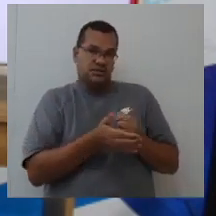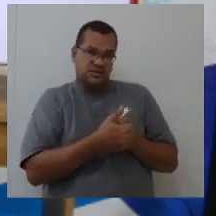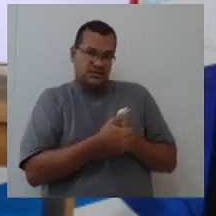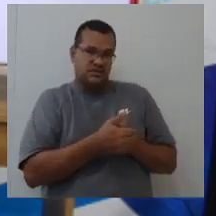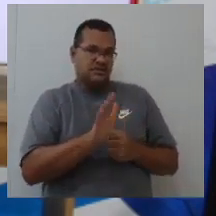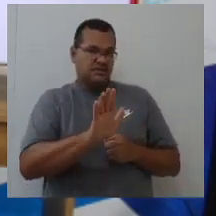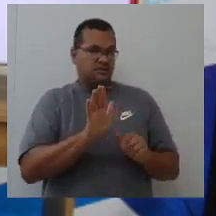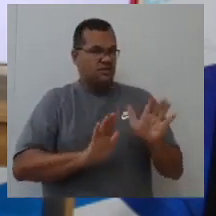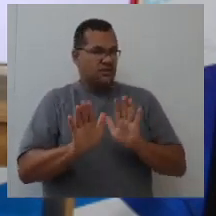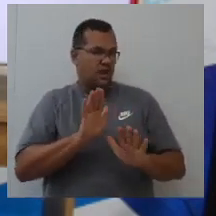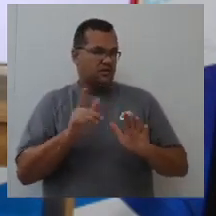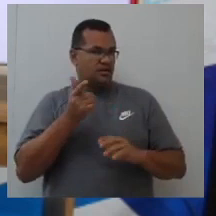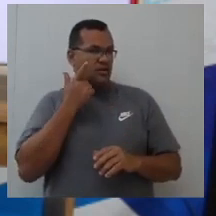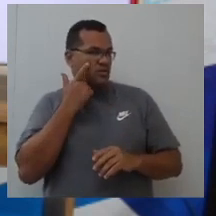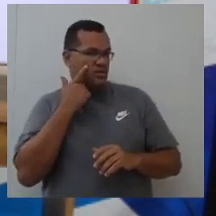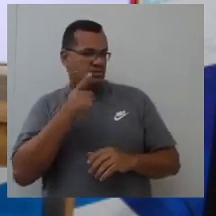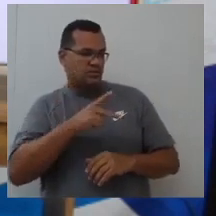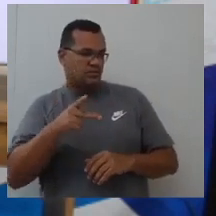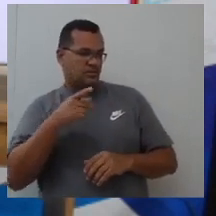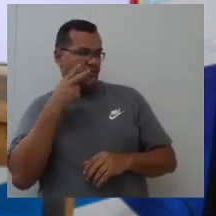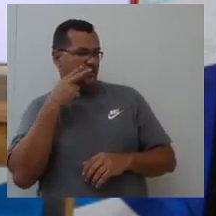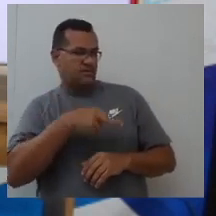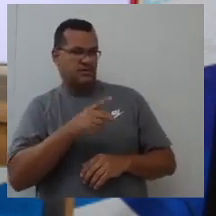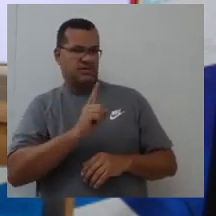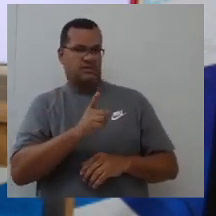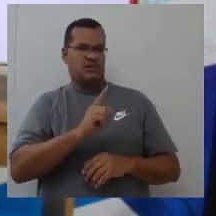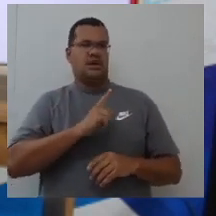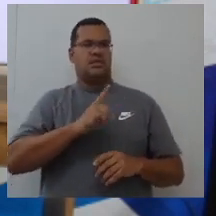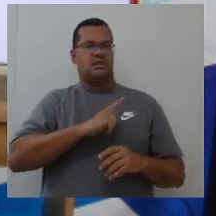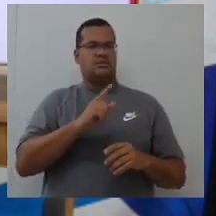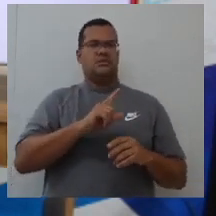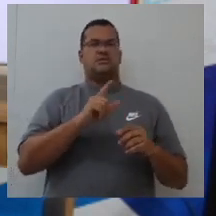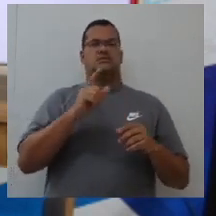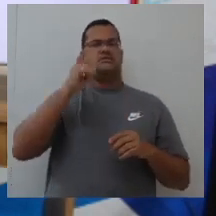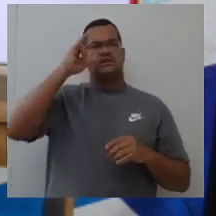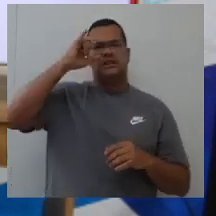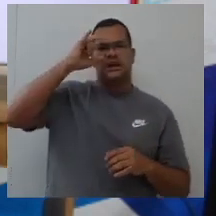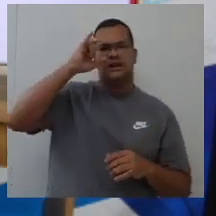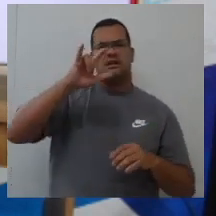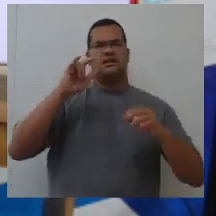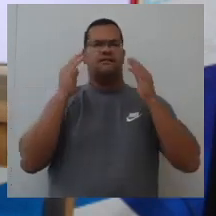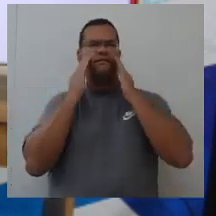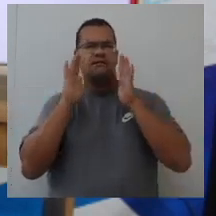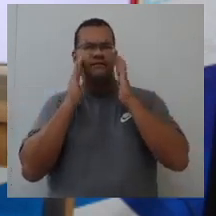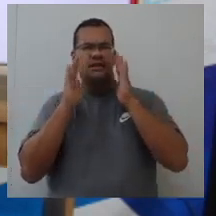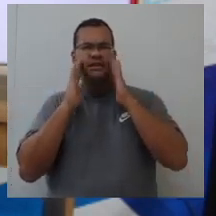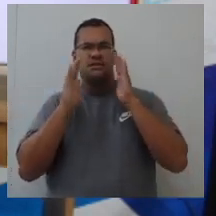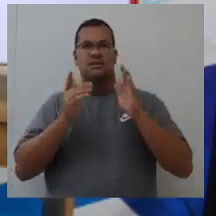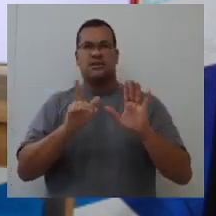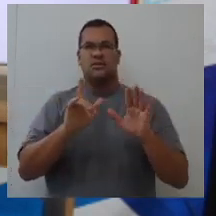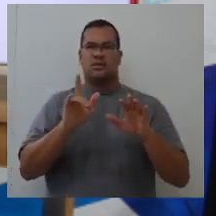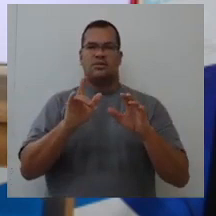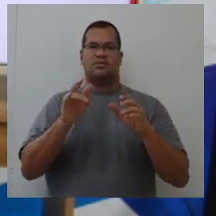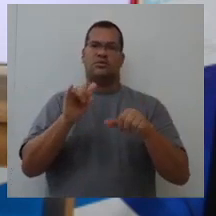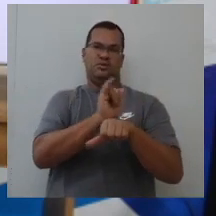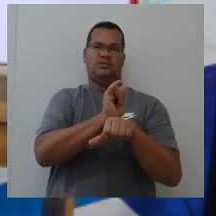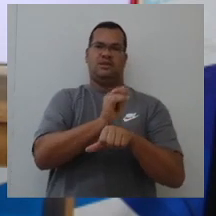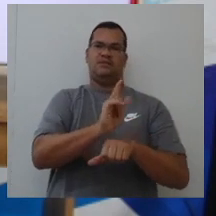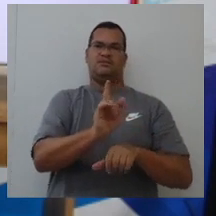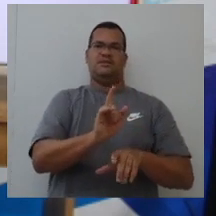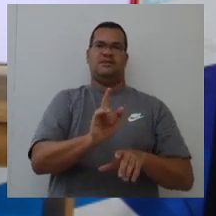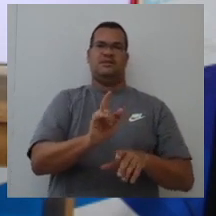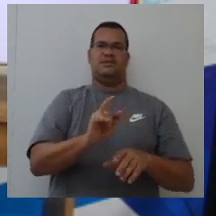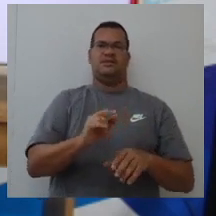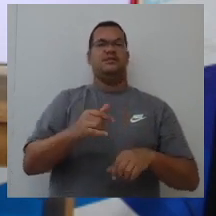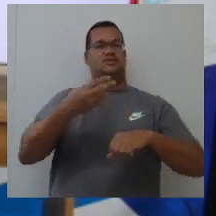quero, depois que você compartilhar, você sai do Instagram, sai do Face, sai do YouTube. Oh, não, do YouTube não.